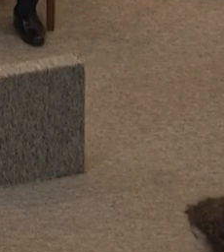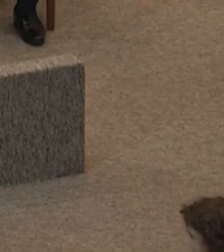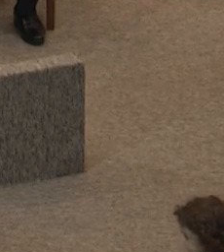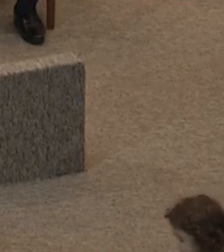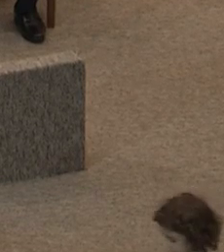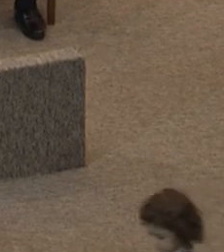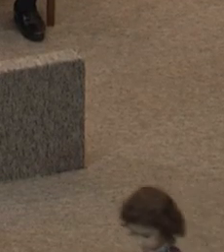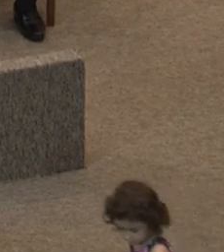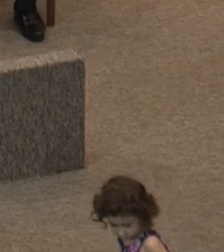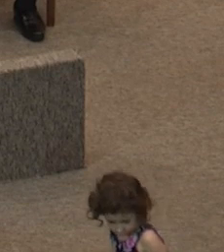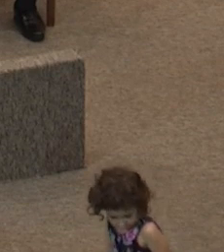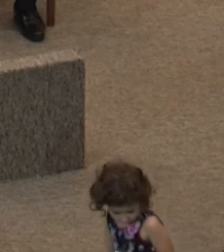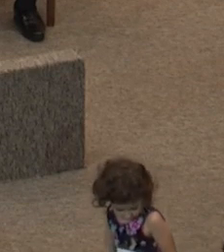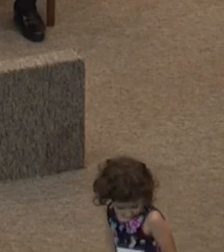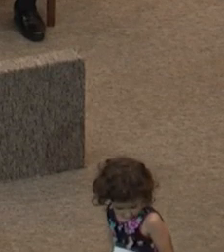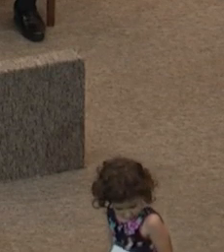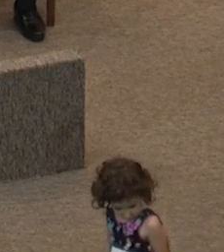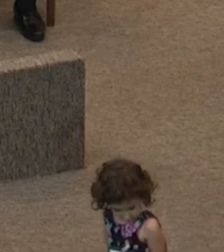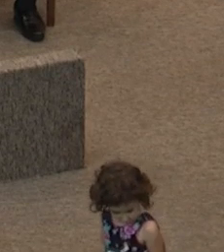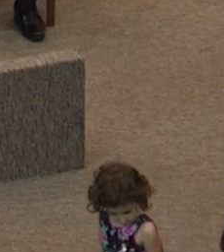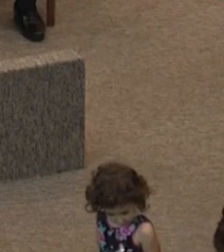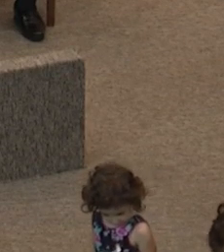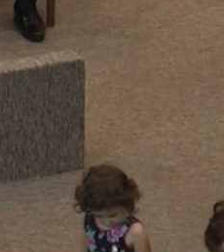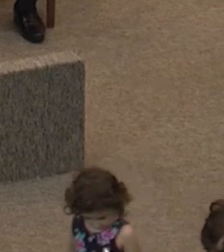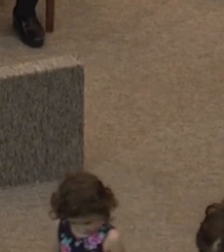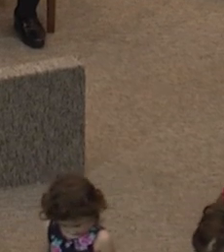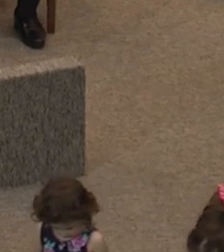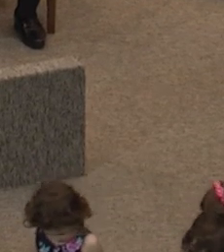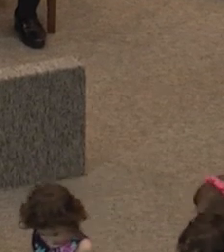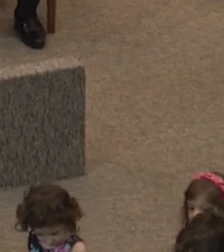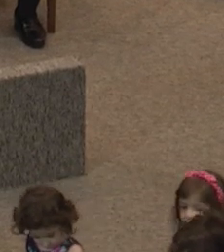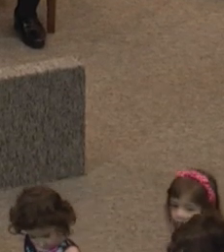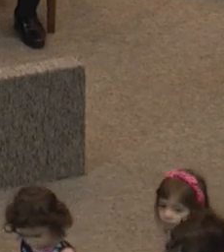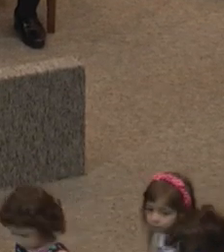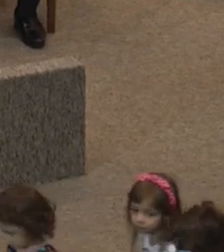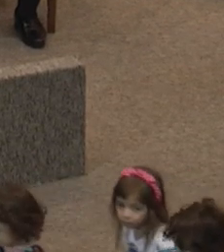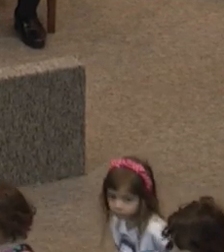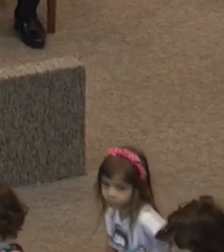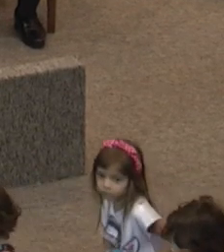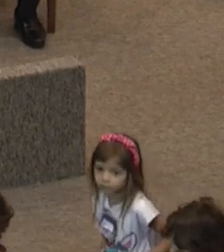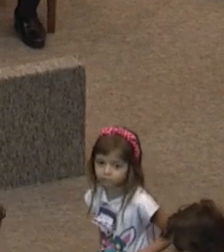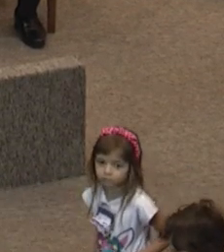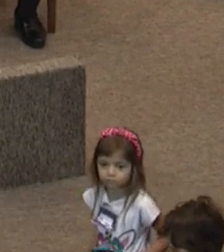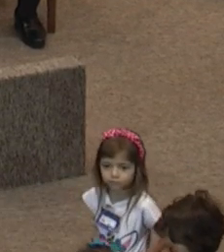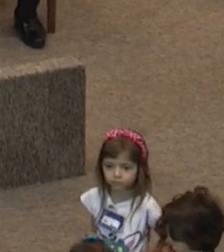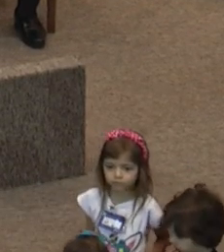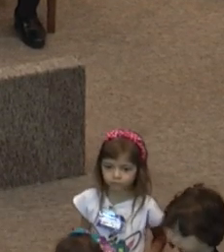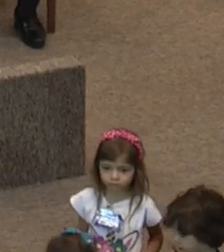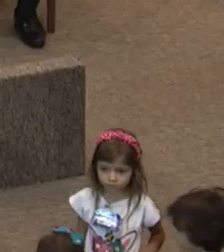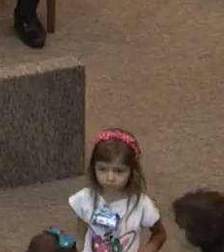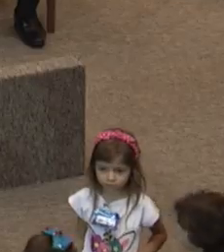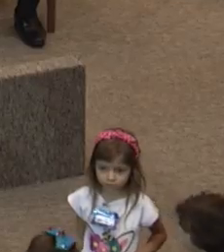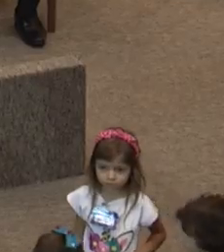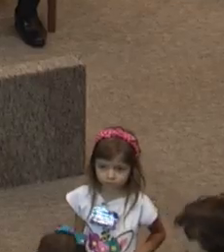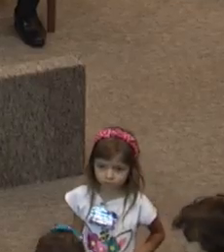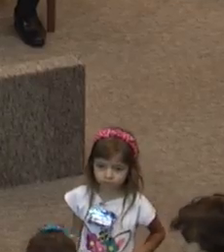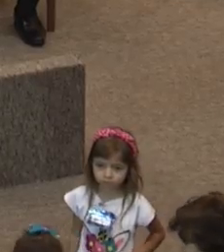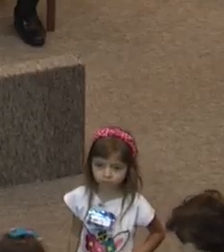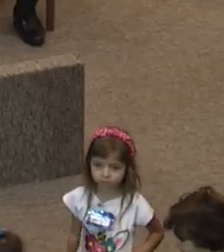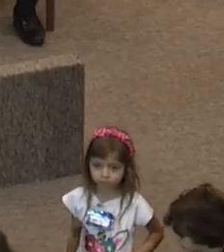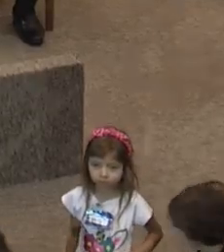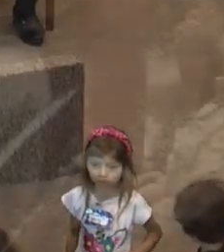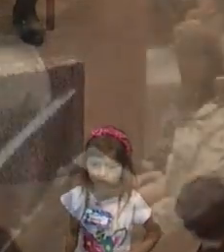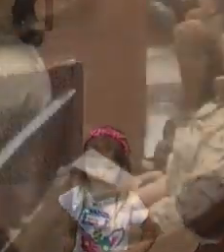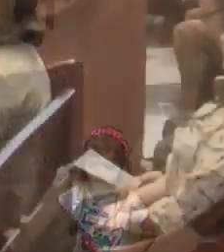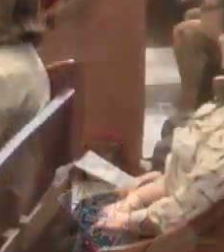bênção pela vida das crianças, dos pais, deste ministério, Ministério Crescer da nossa igreja. Vamos estar orando,